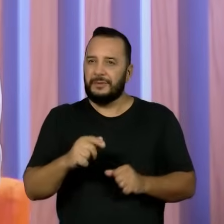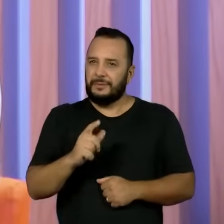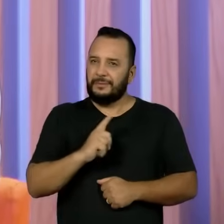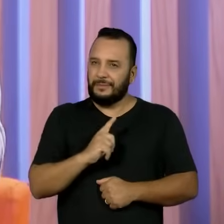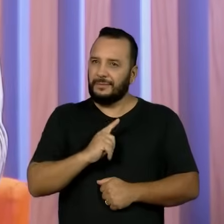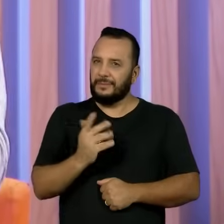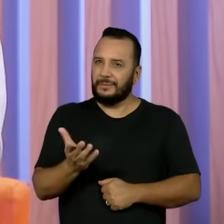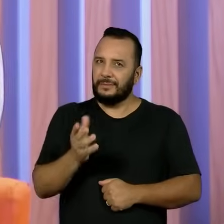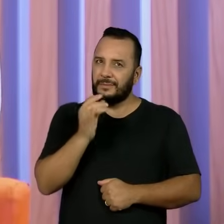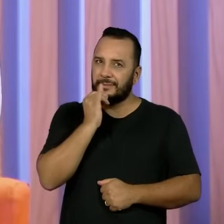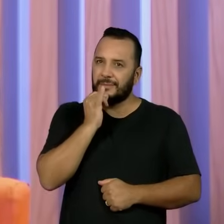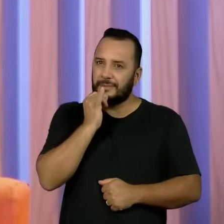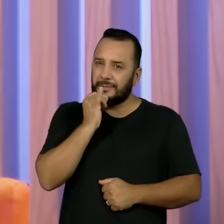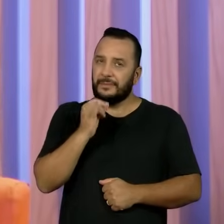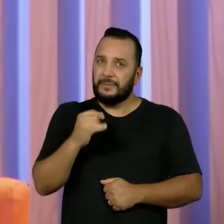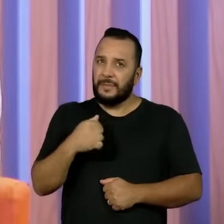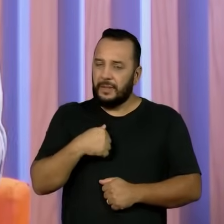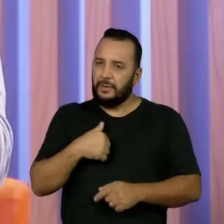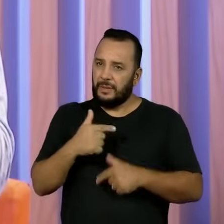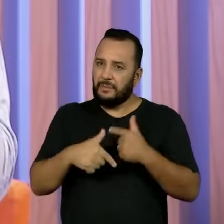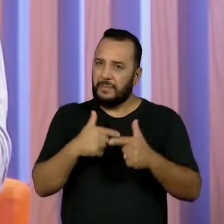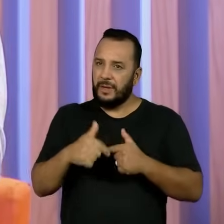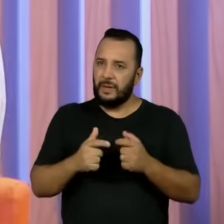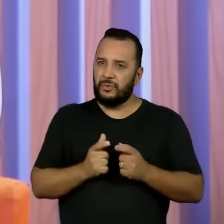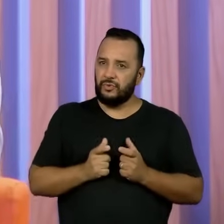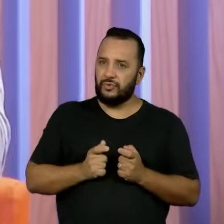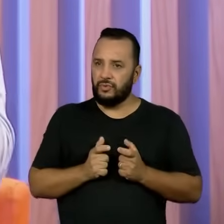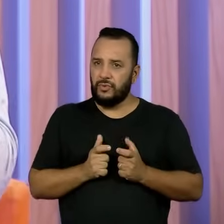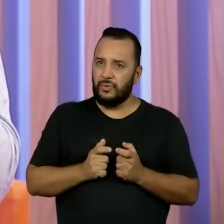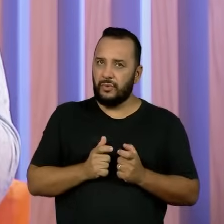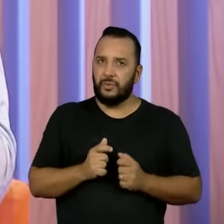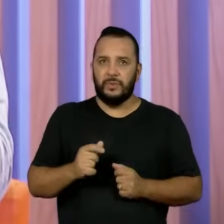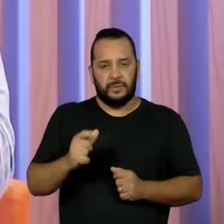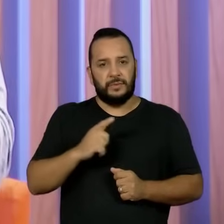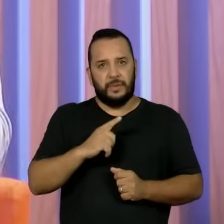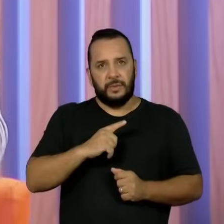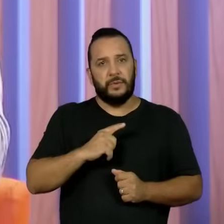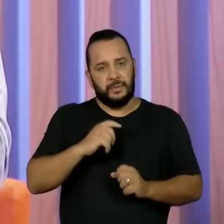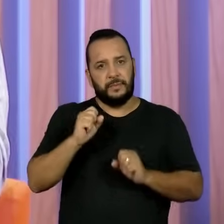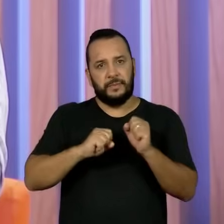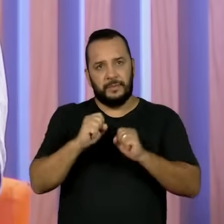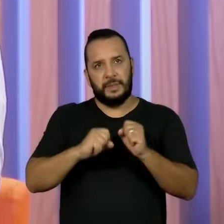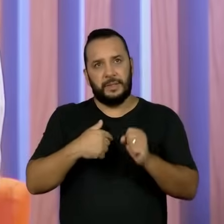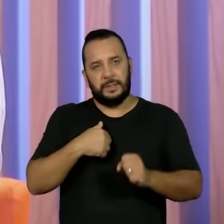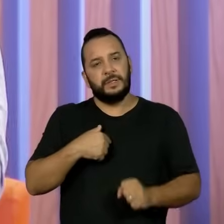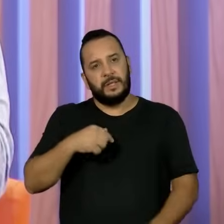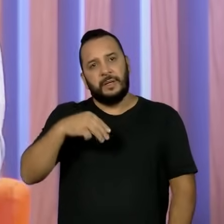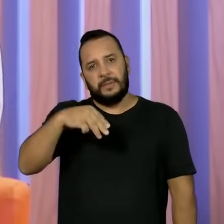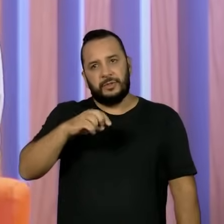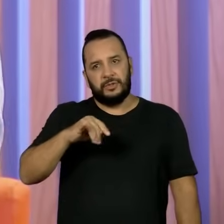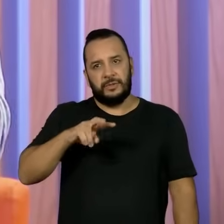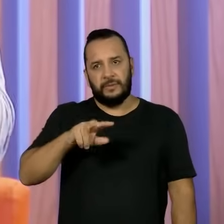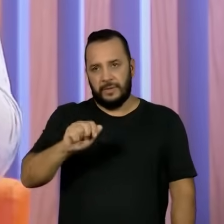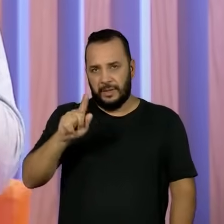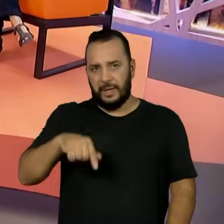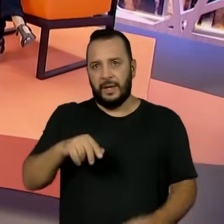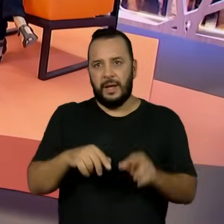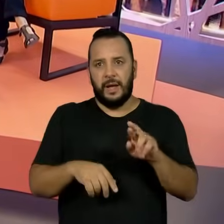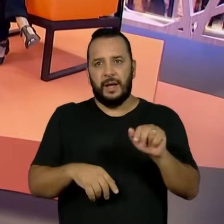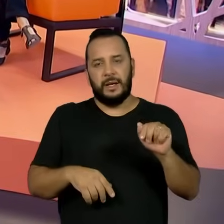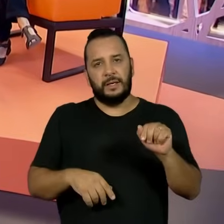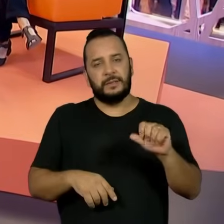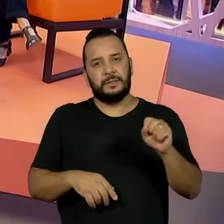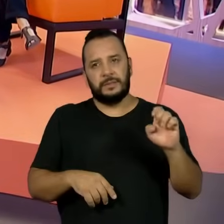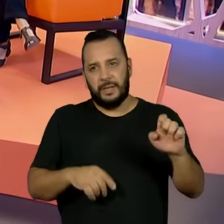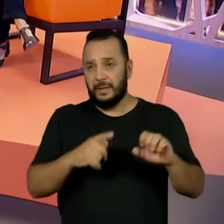muito legal que eu tenho é de um dos jogos que eu trabalho, por uma empresa chamada Dumativa, que é o Razé, que é um produto que vai chegar e ele tem indígenas